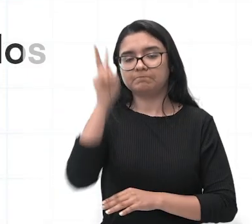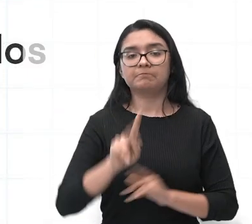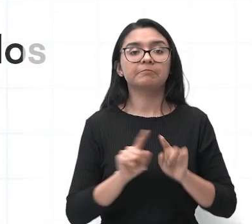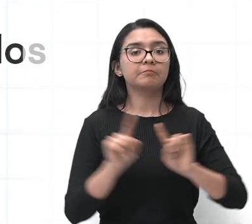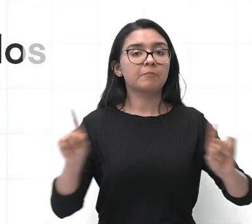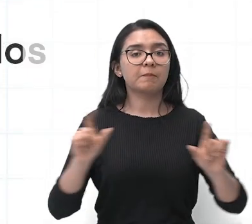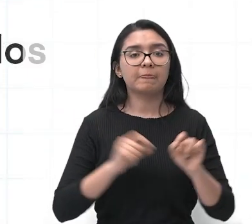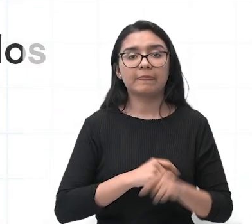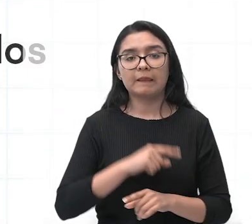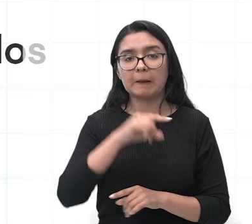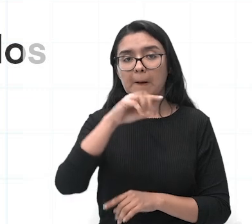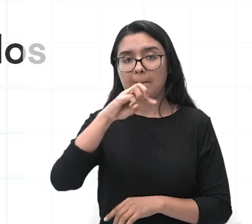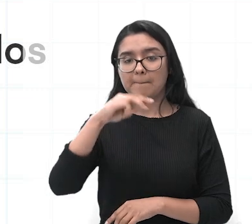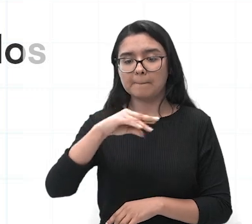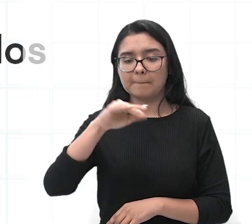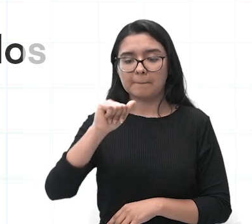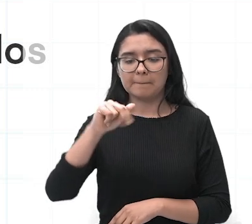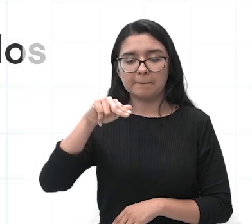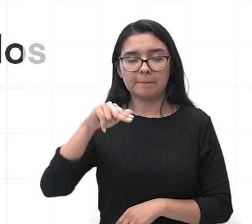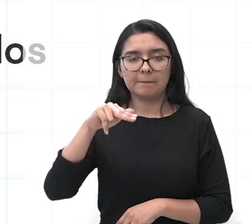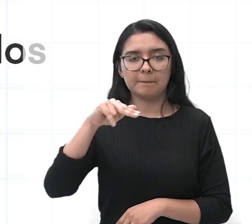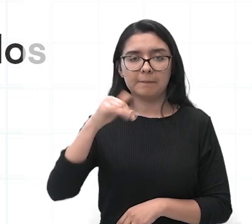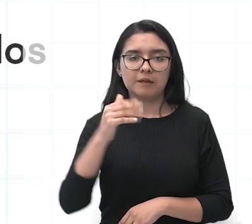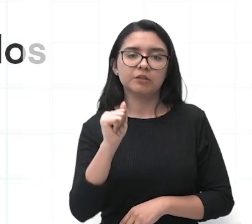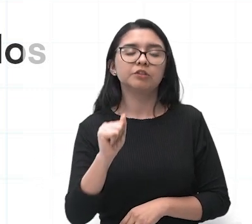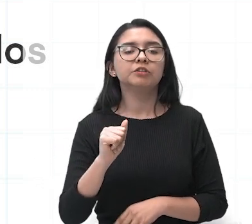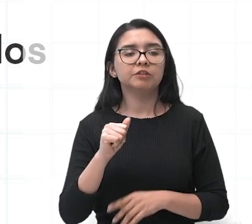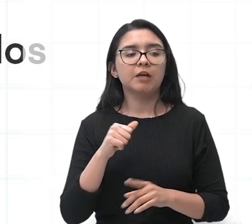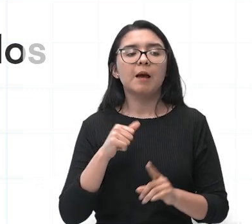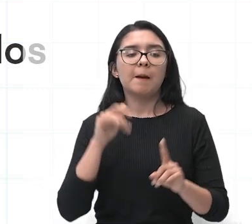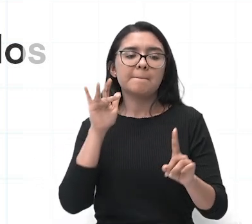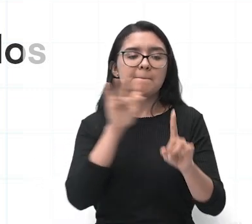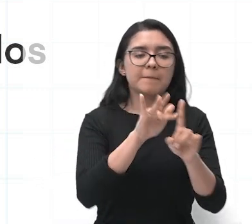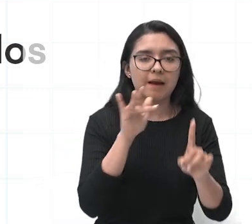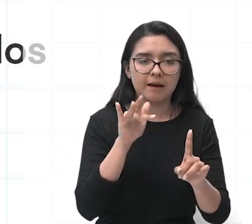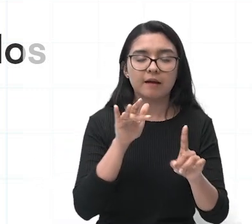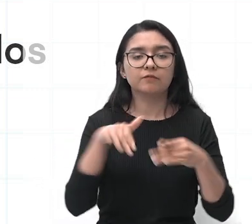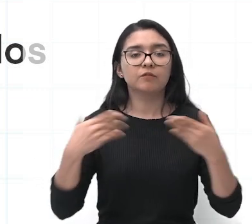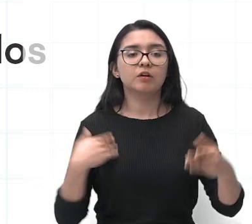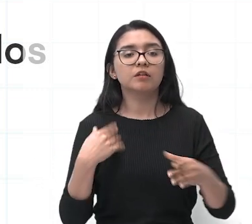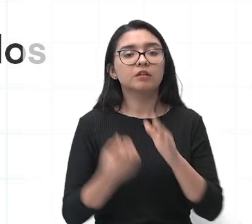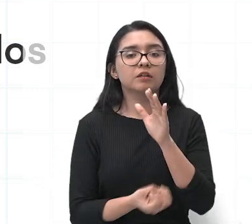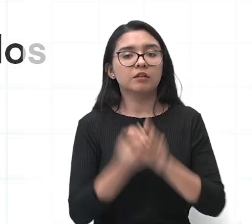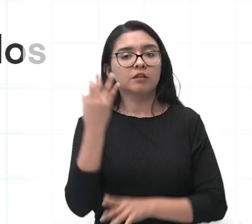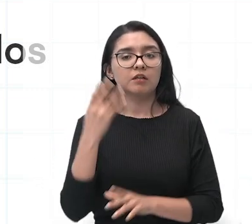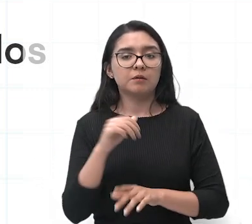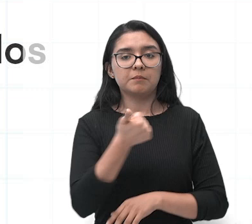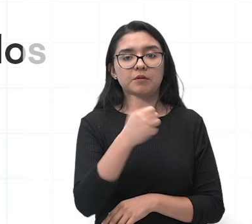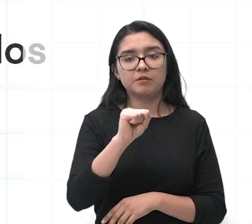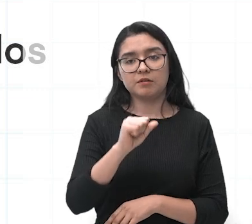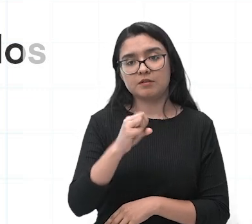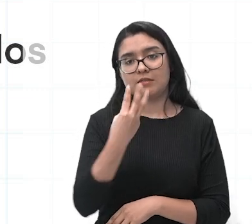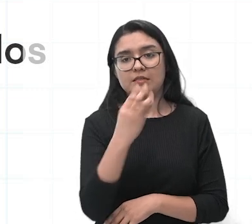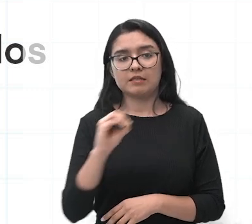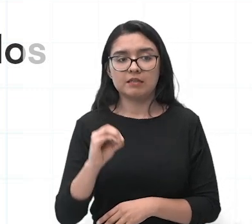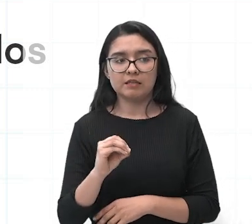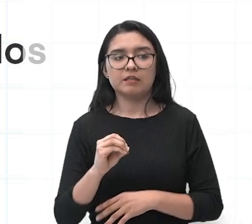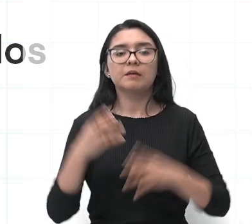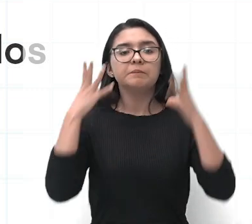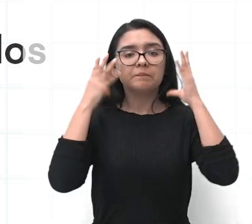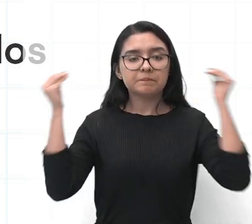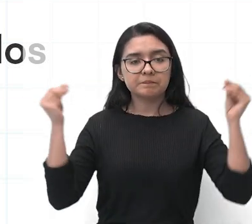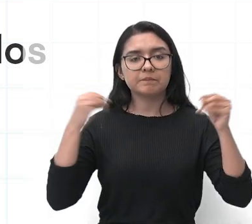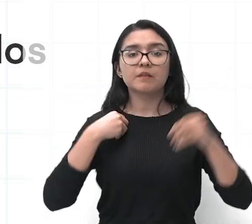a manja-pega foi criada na Holanda em 1830 e logo se popularizou